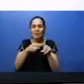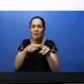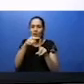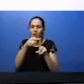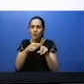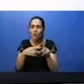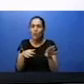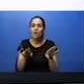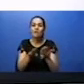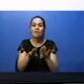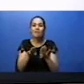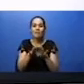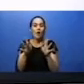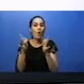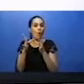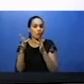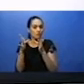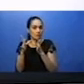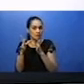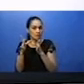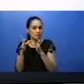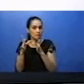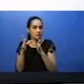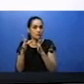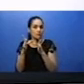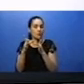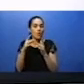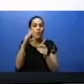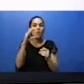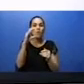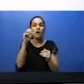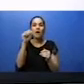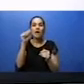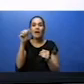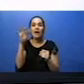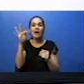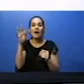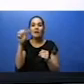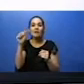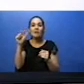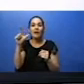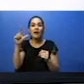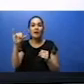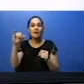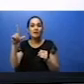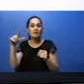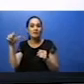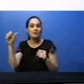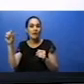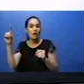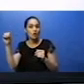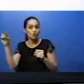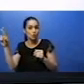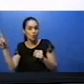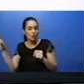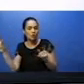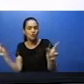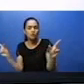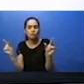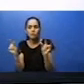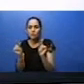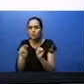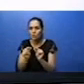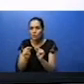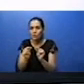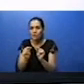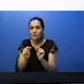o catalisador, ele modifica somente o caminho, ou seja, ele diminui a energia de ativação necessária para